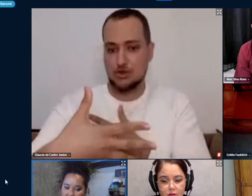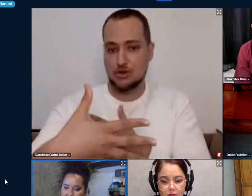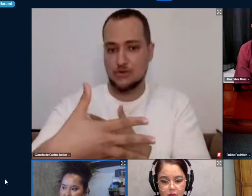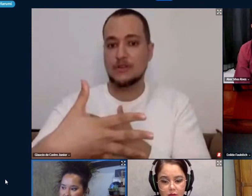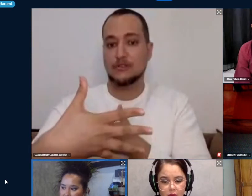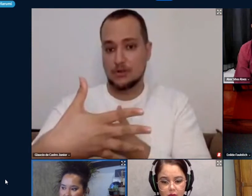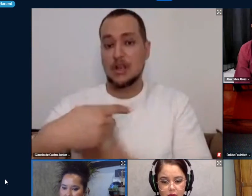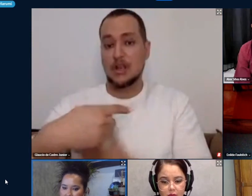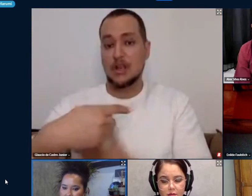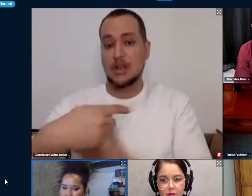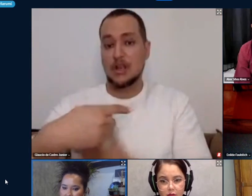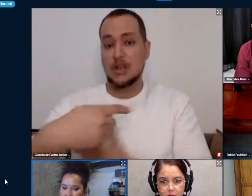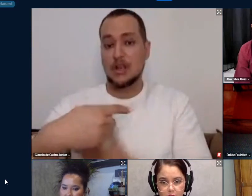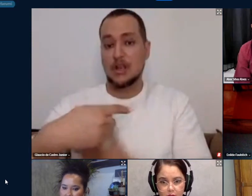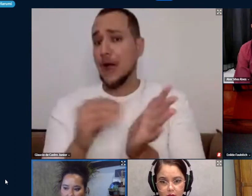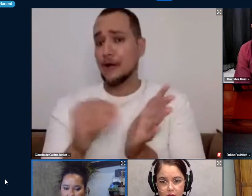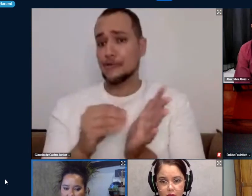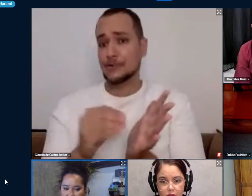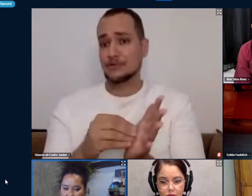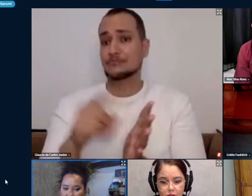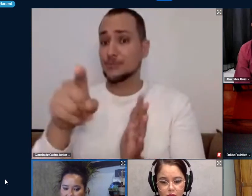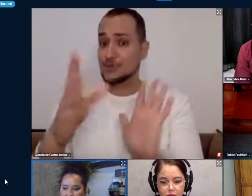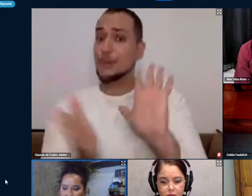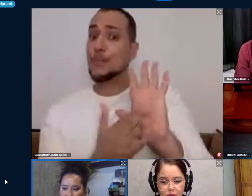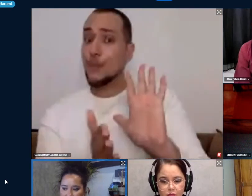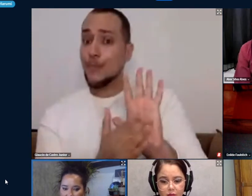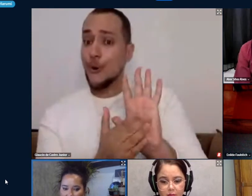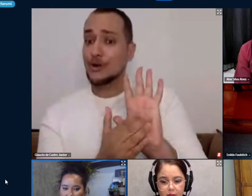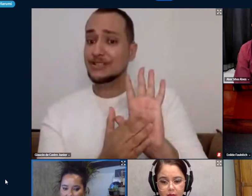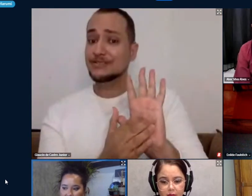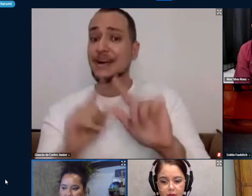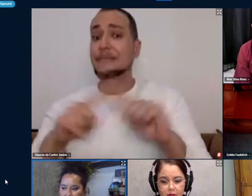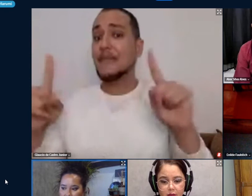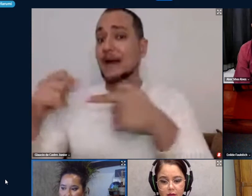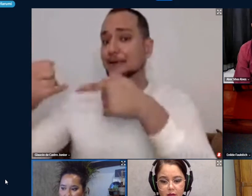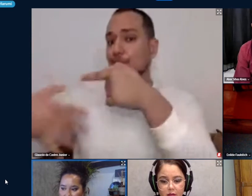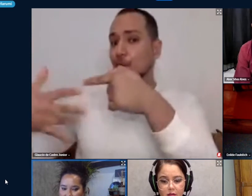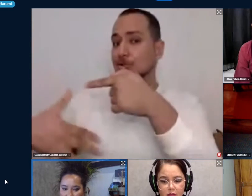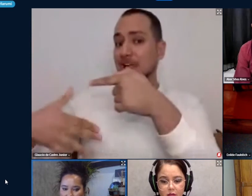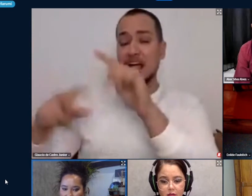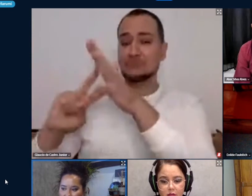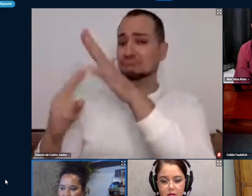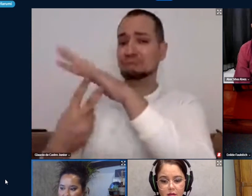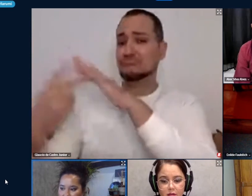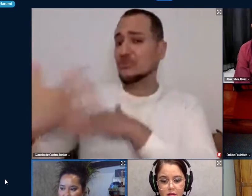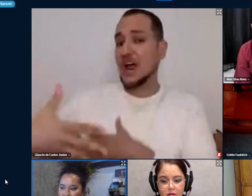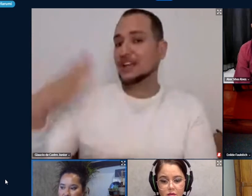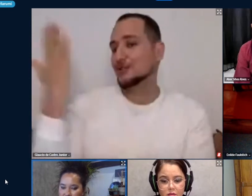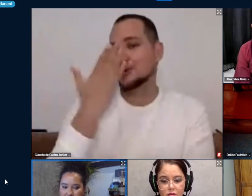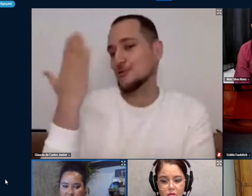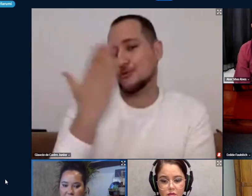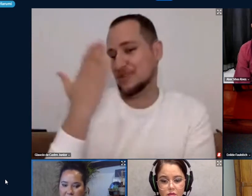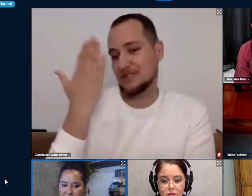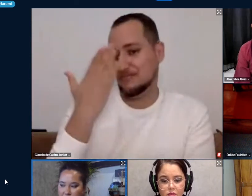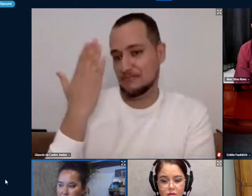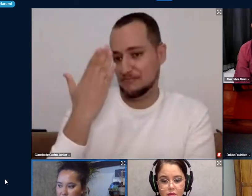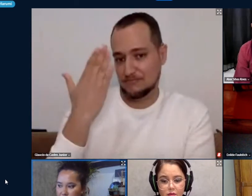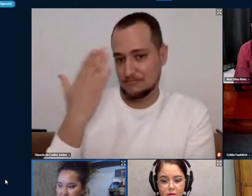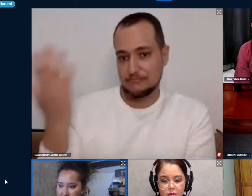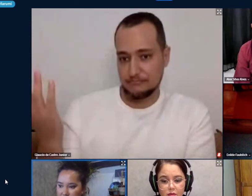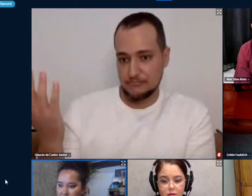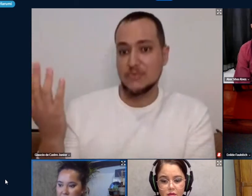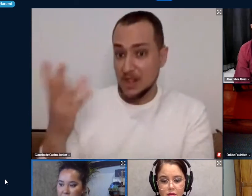de variantes e fundamentar uma proposta da discussão do registro de